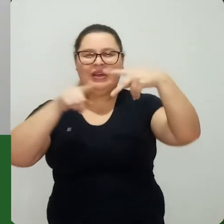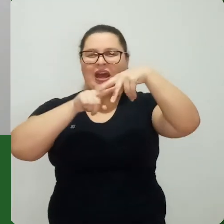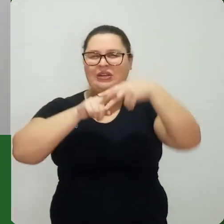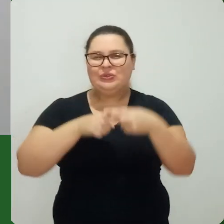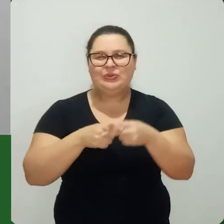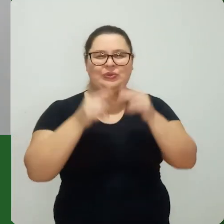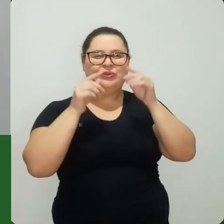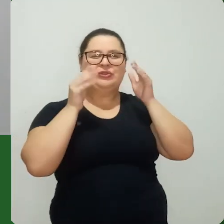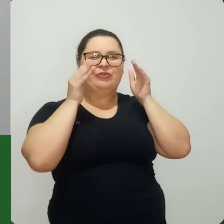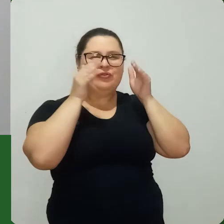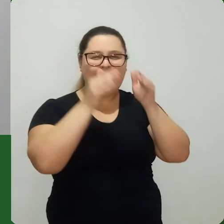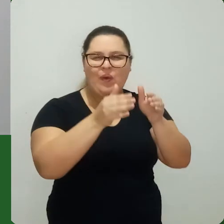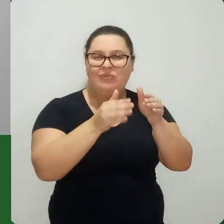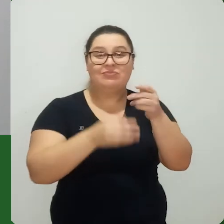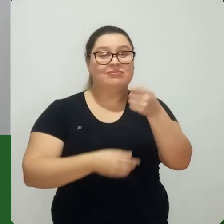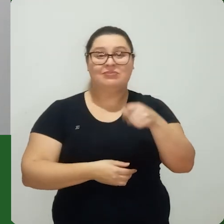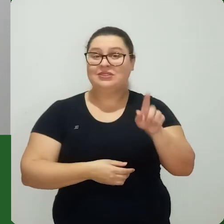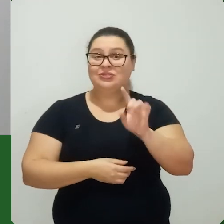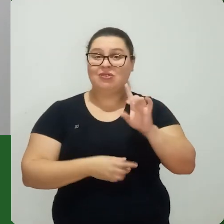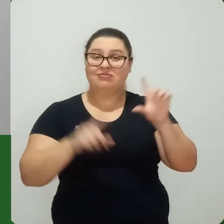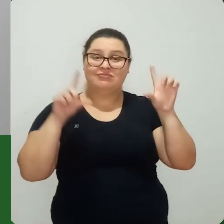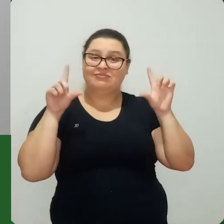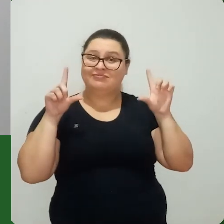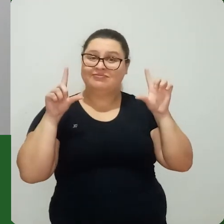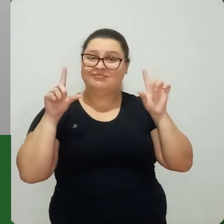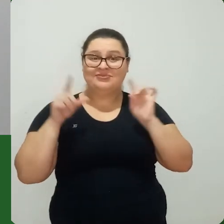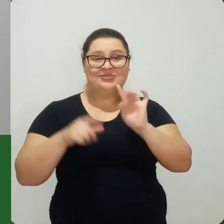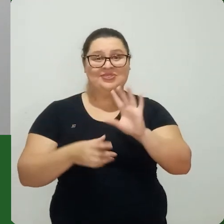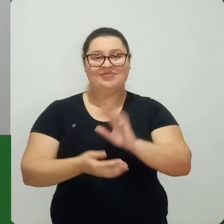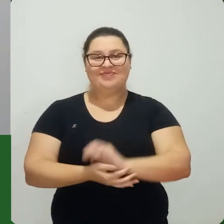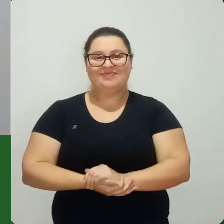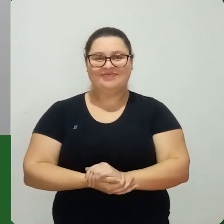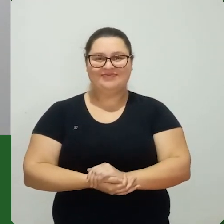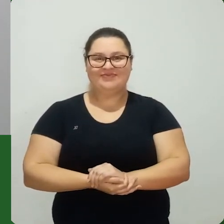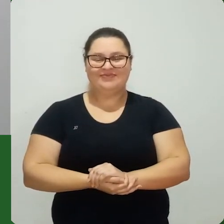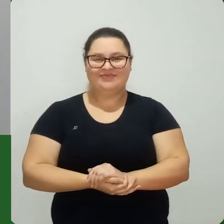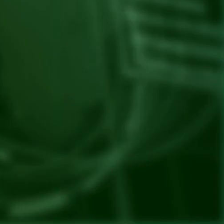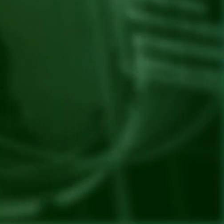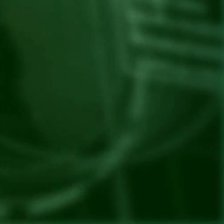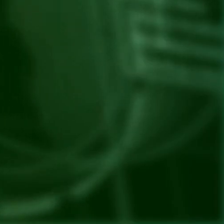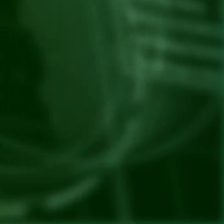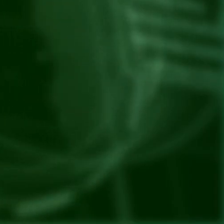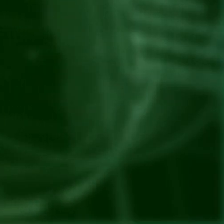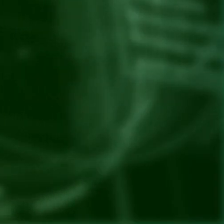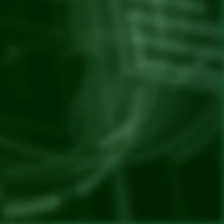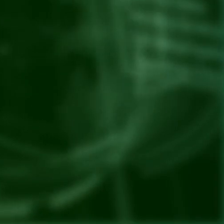não preciso me preocupar com iluminação, com ajustes, com foco. Porque eu tenho isso aqui apenas.